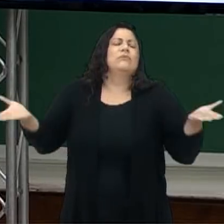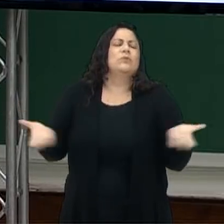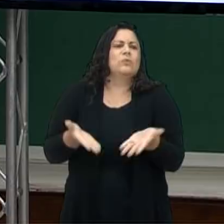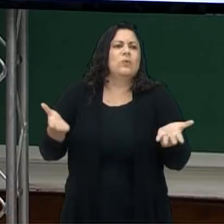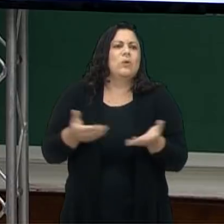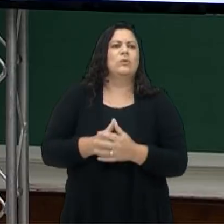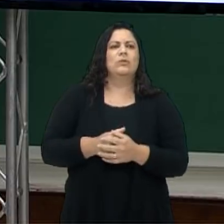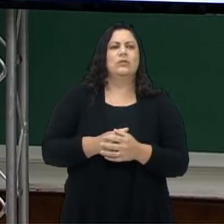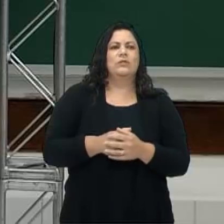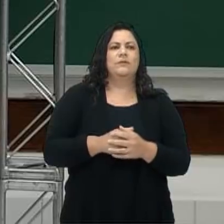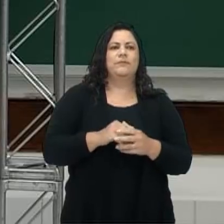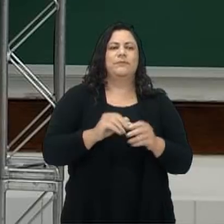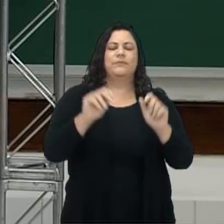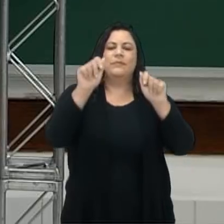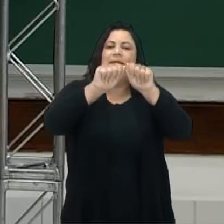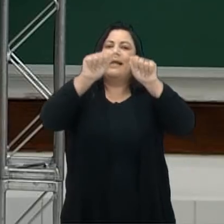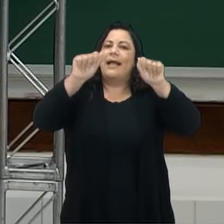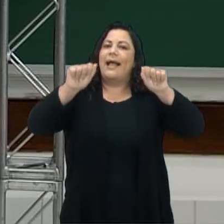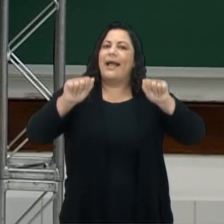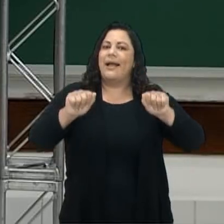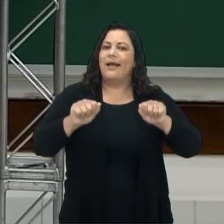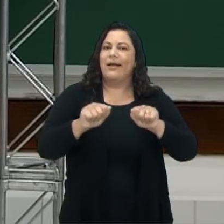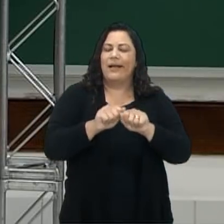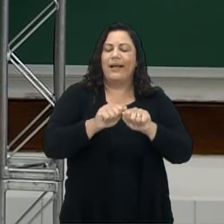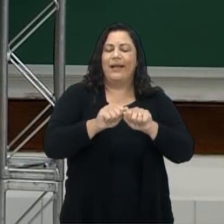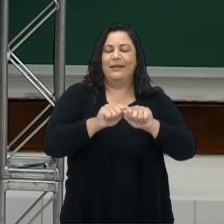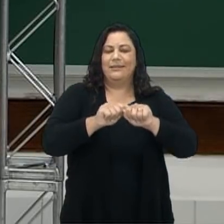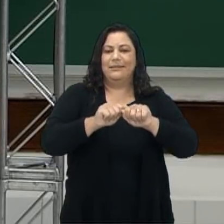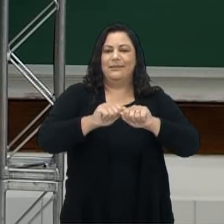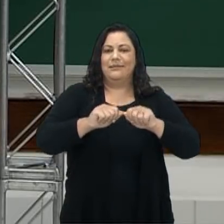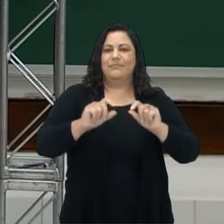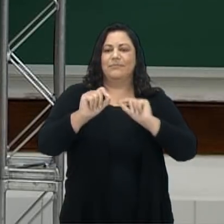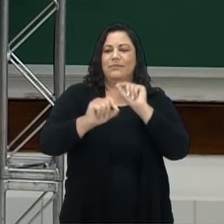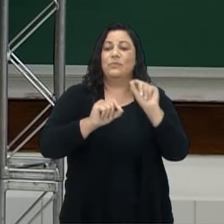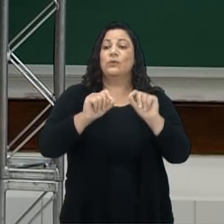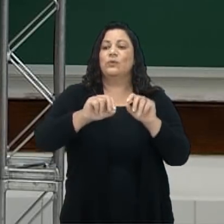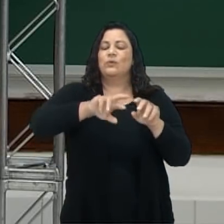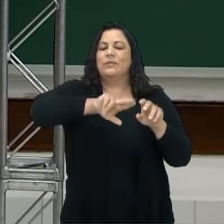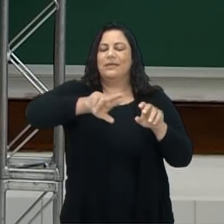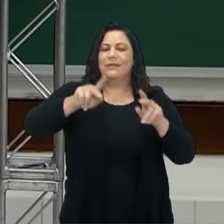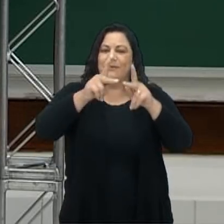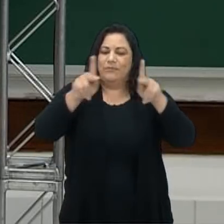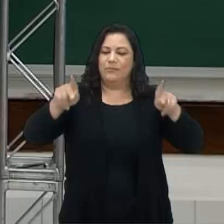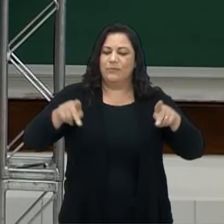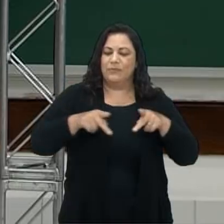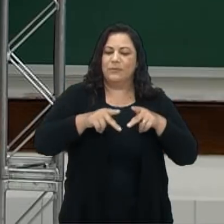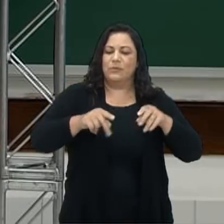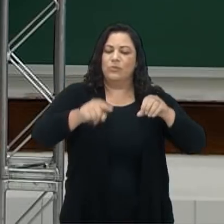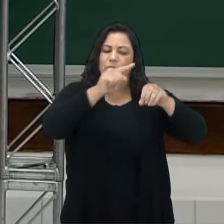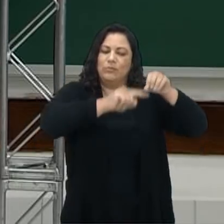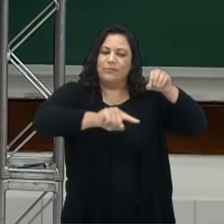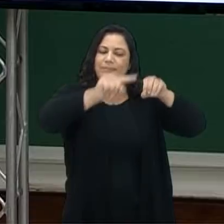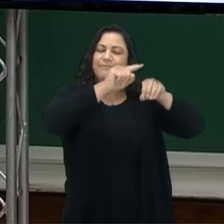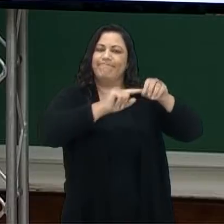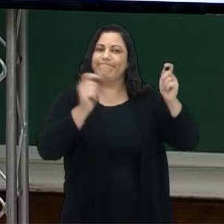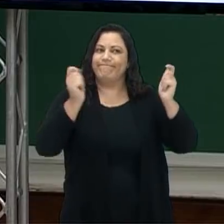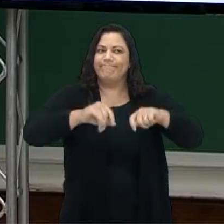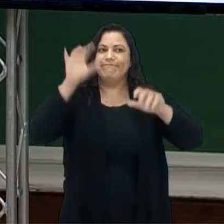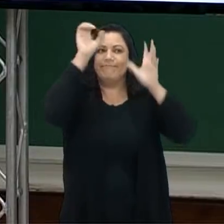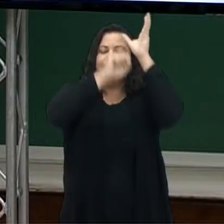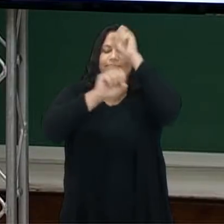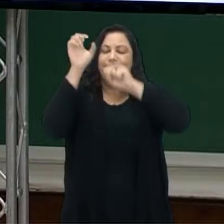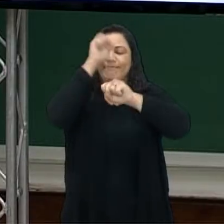só que dessa vez através do ângulo. Tem o ângulo, vou montar a área, tá? E aprendemos um construção de gráfico